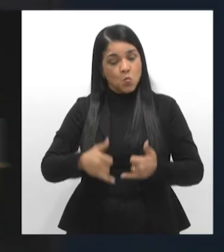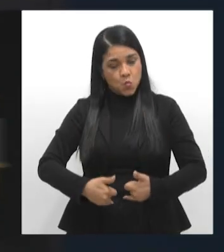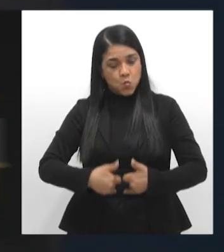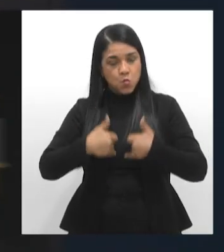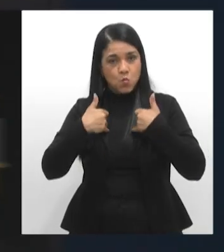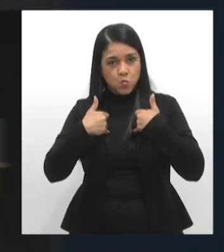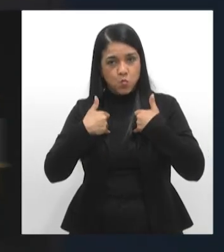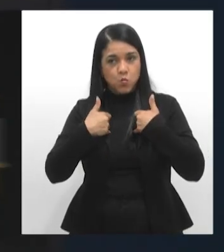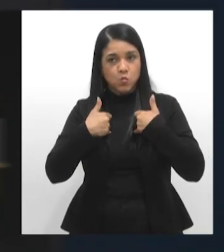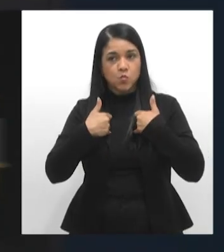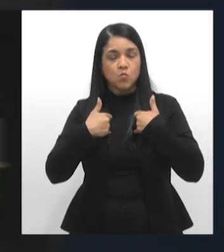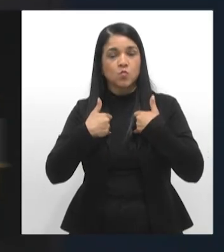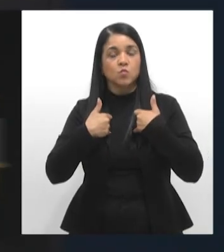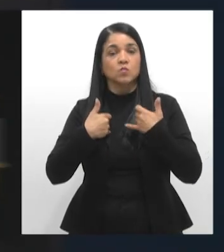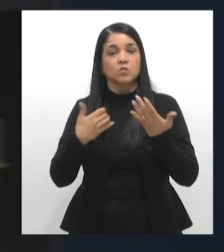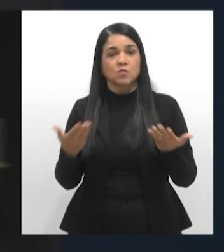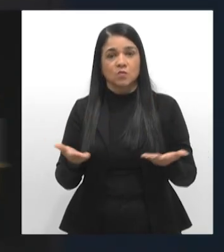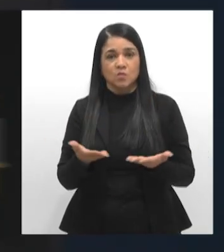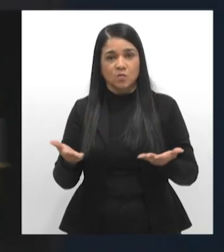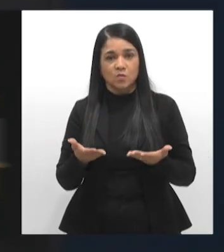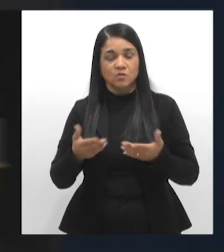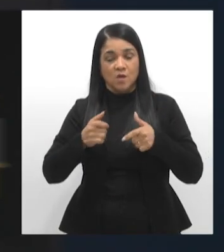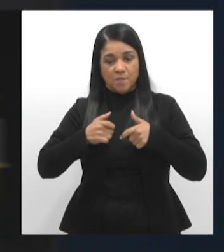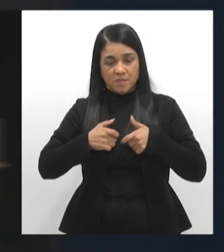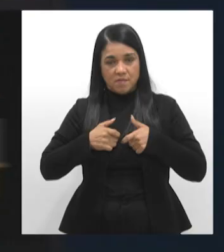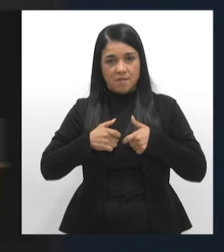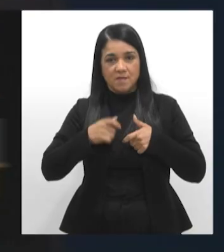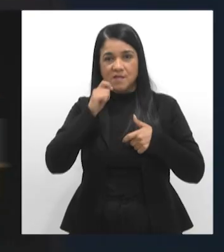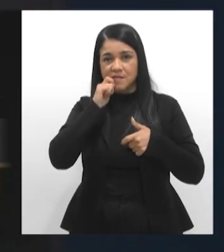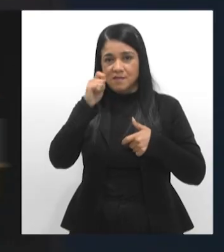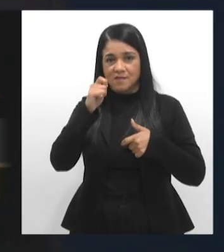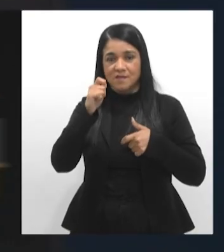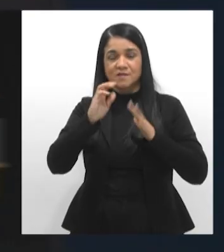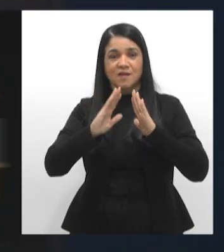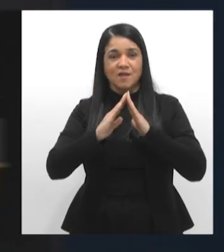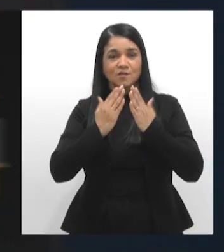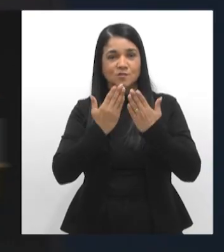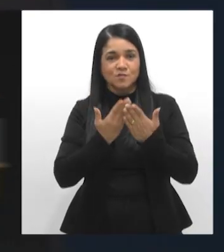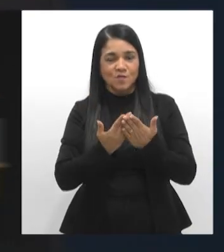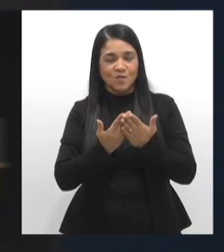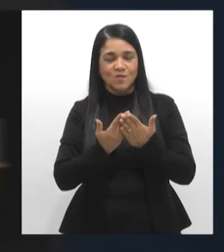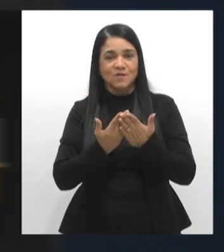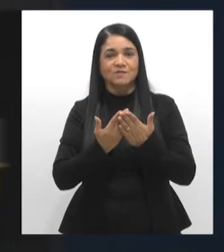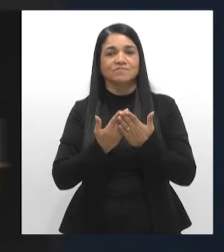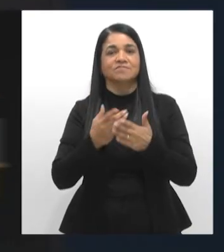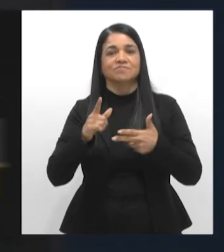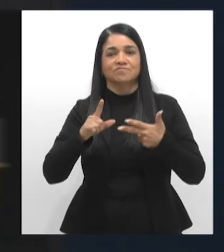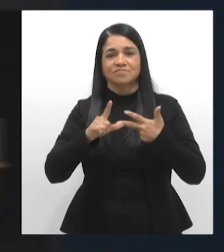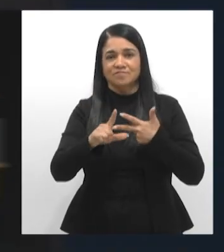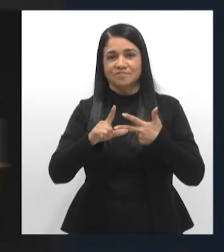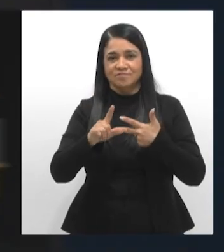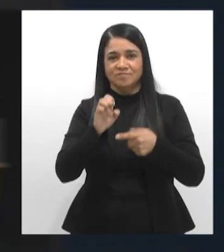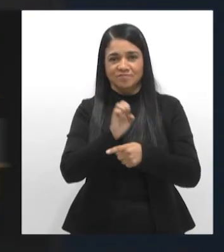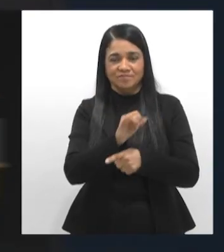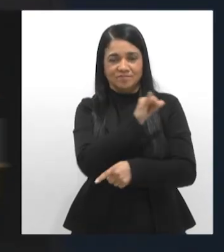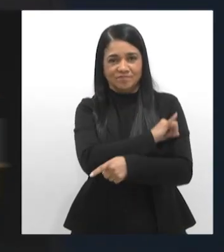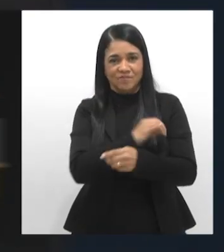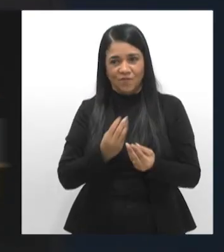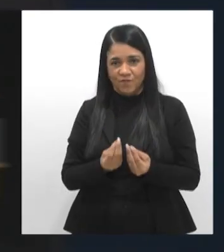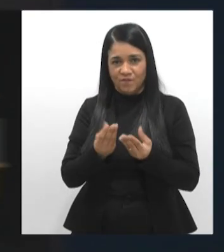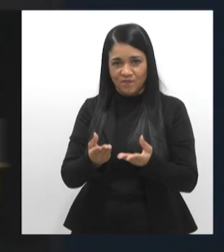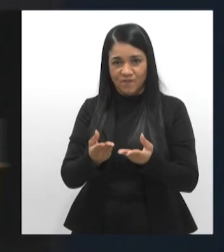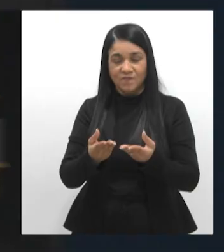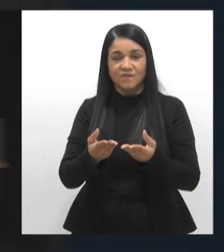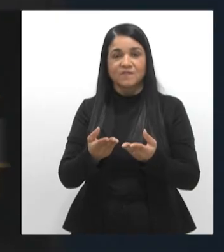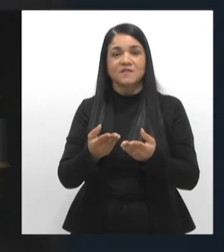orgulho que conferimos hoje a medalha Tiradentes da Escola do Legislativo do Estado do Rio de Janeiro. Parabéns a todos que